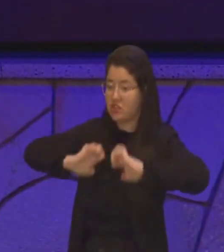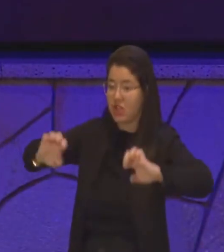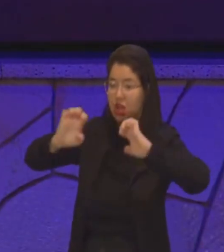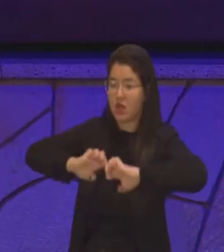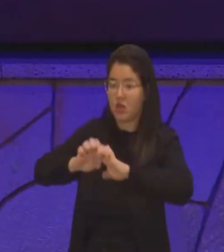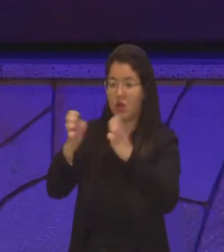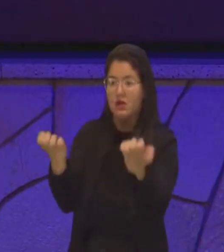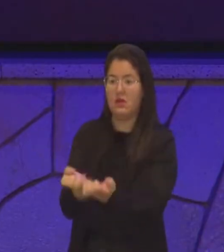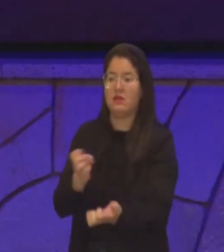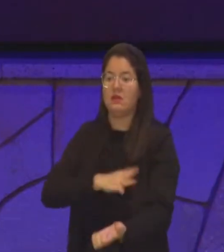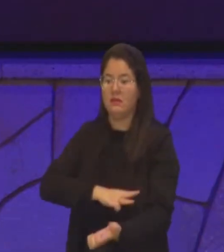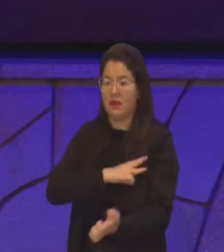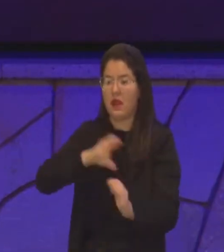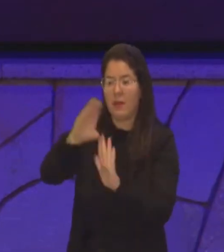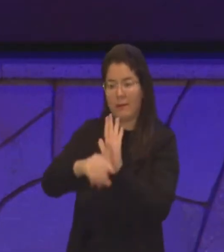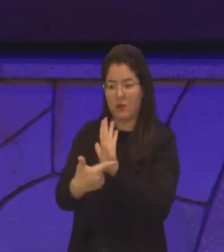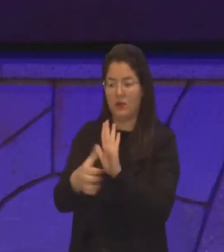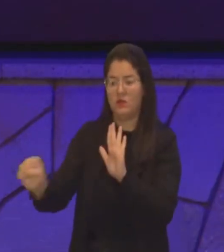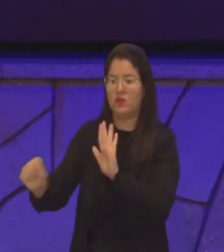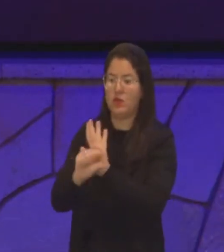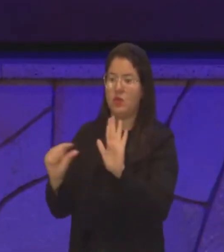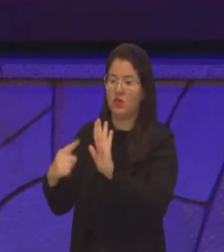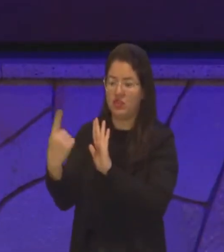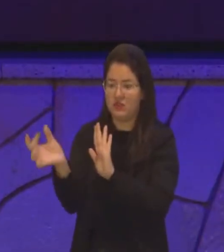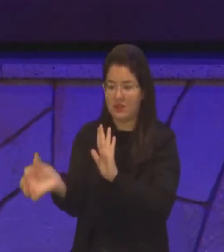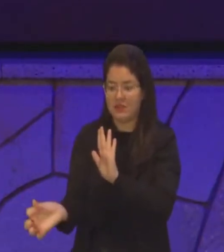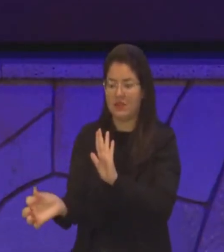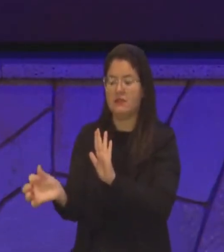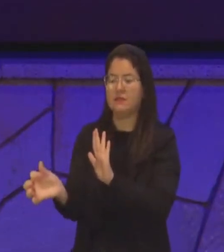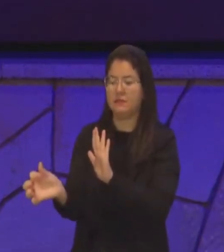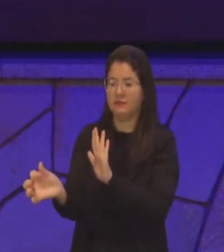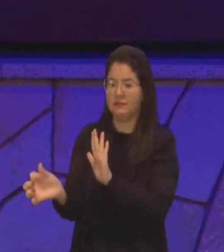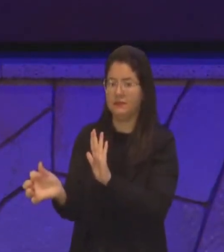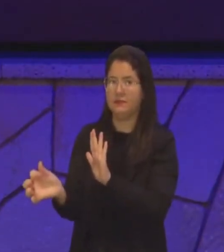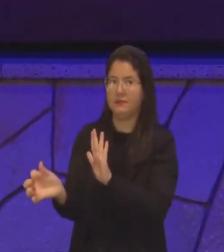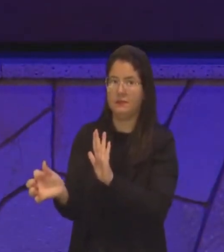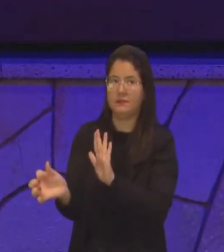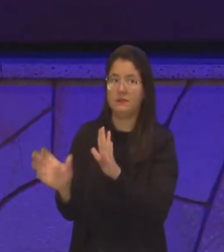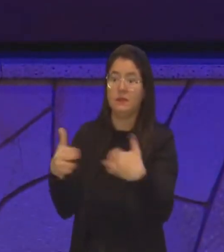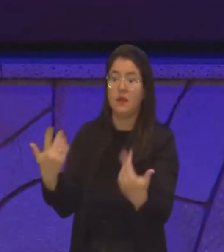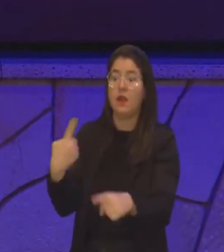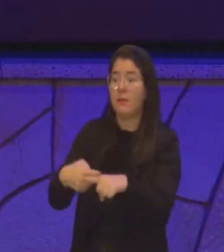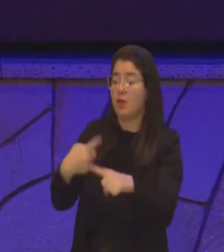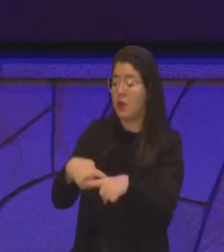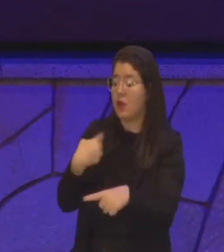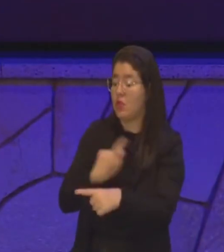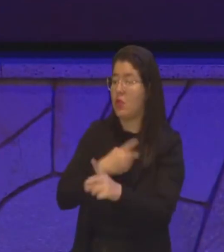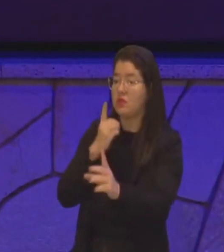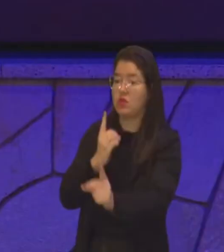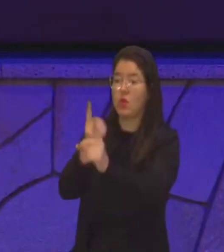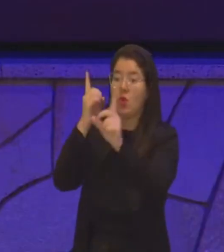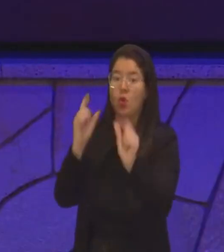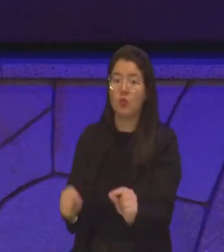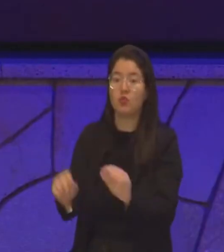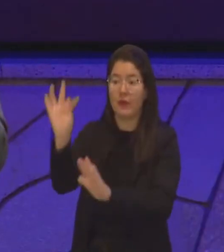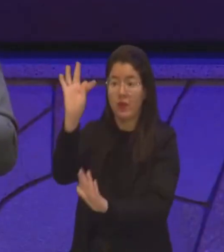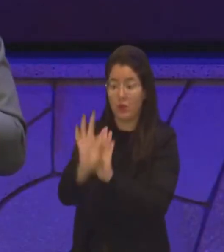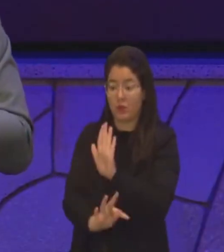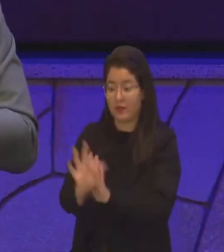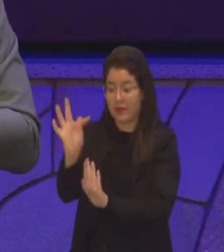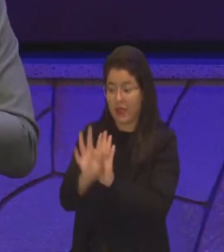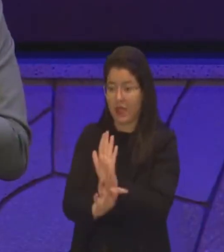no capítulo 28, a partir do verso 16. Porque nós vamos encontrar neste